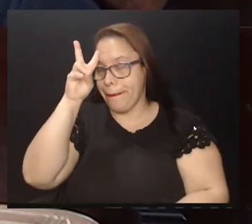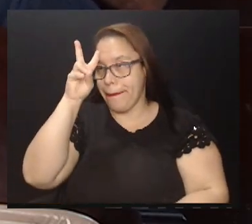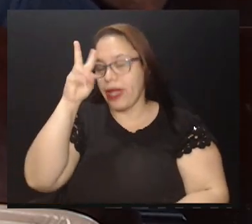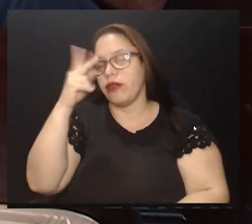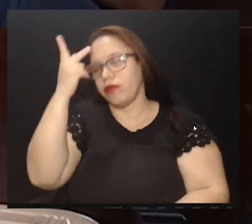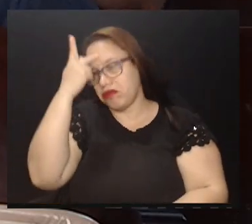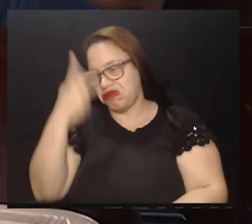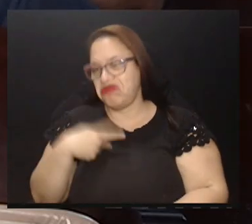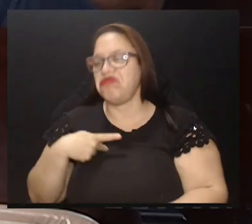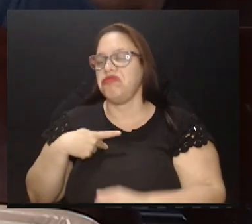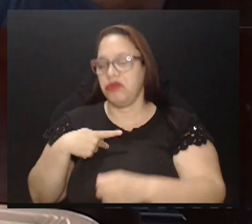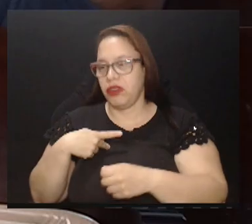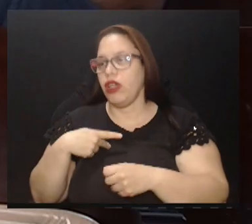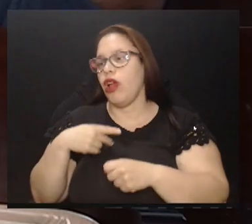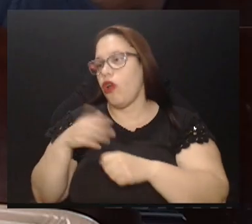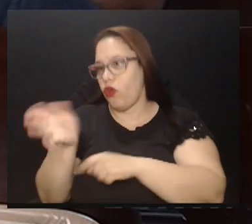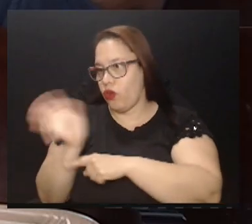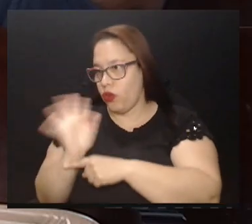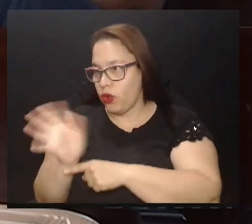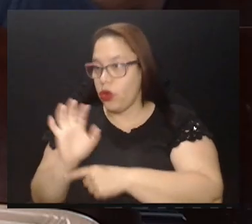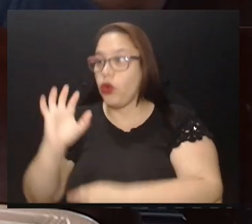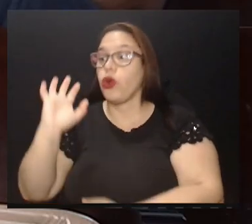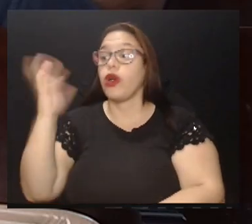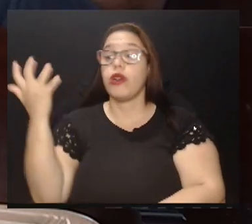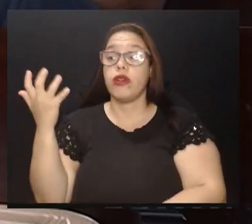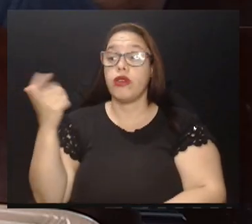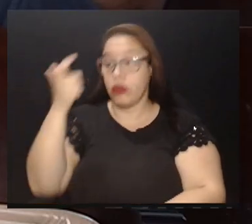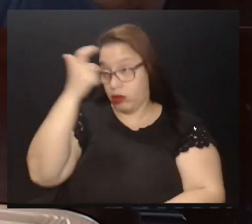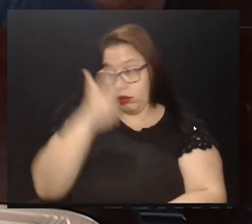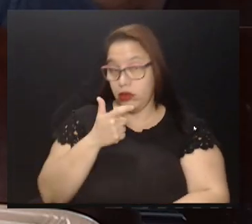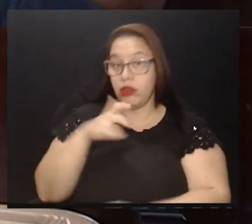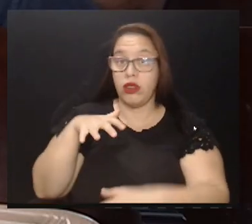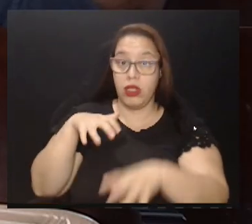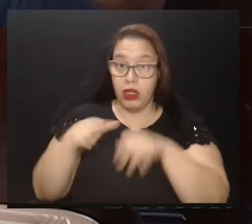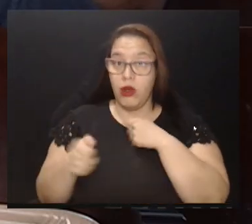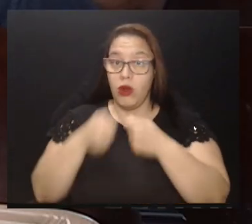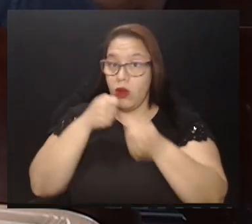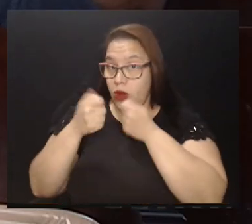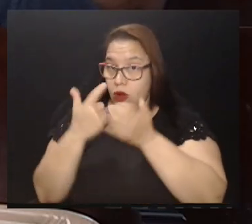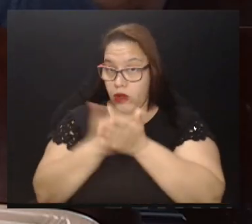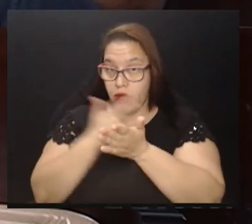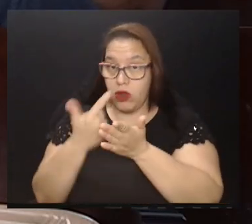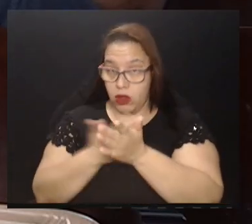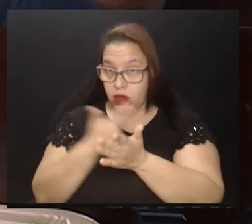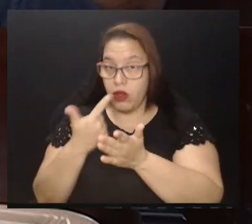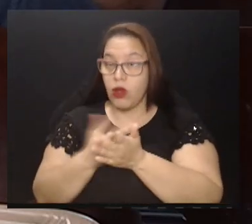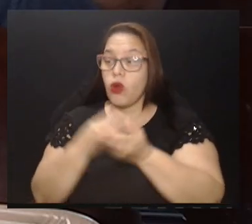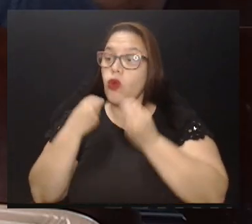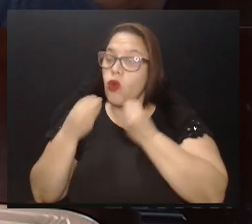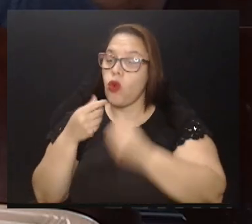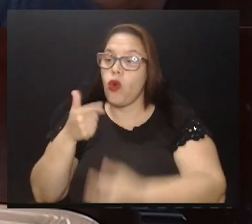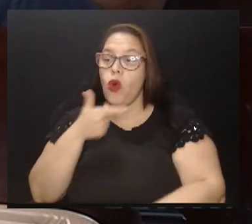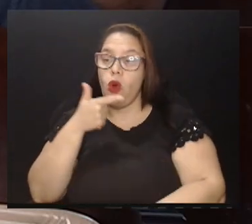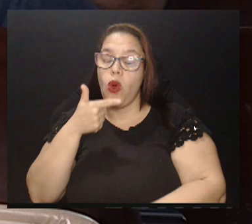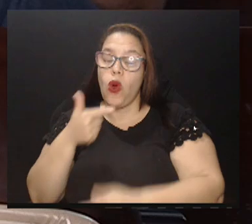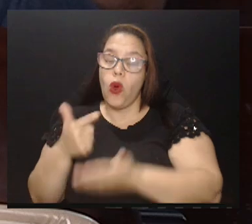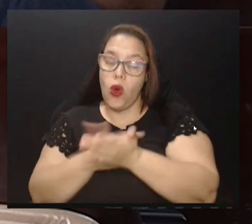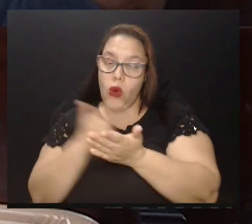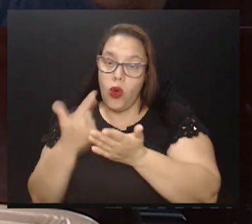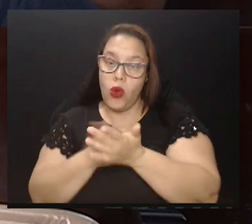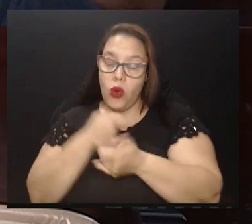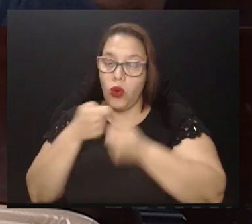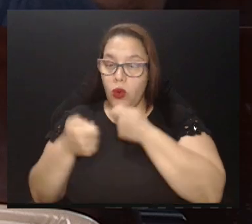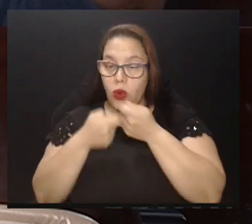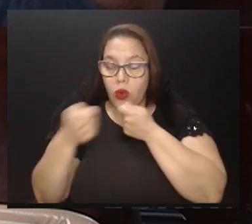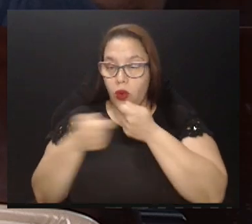Porque o que acontece? Eu sou formado em jornalismo, né? E como jornalista, eu